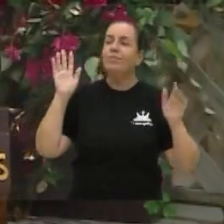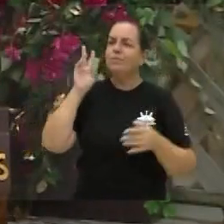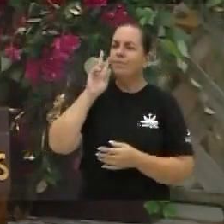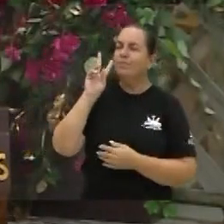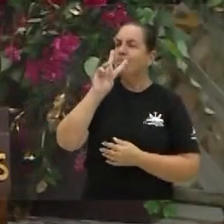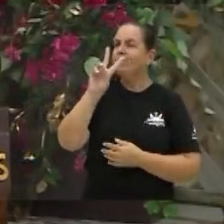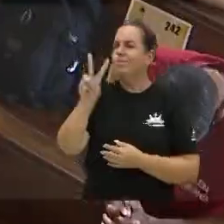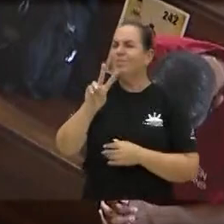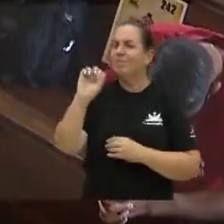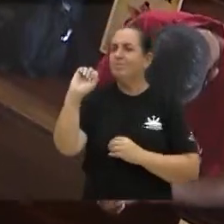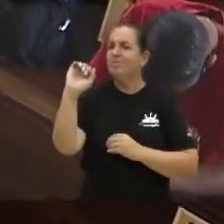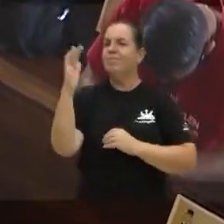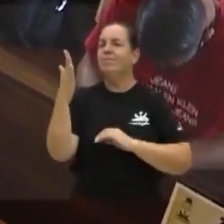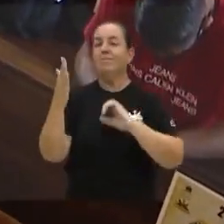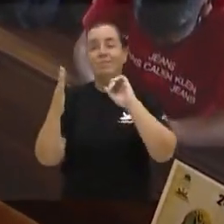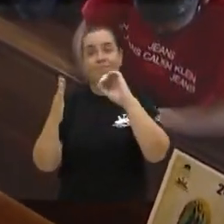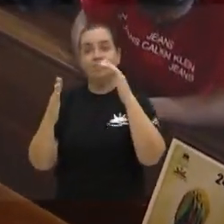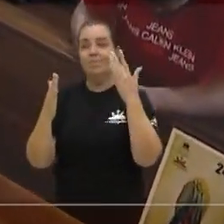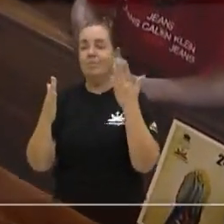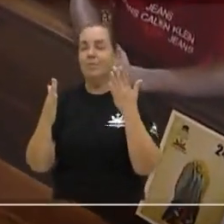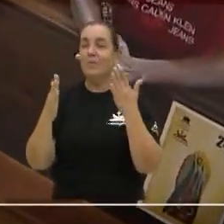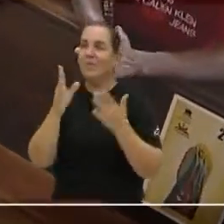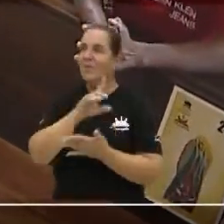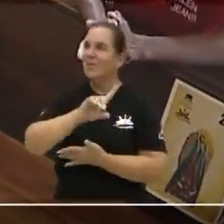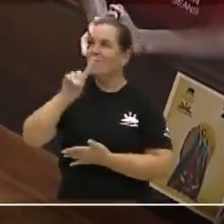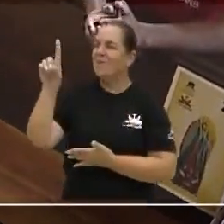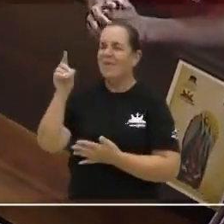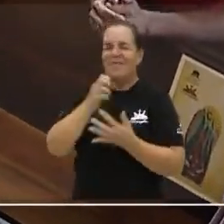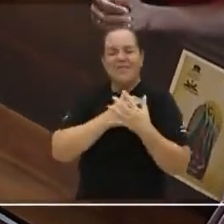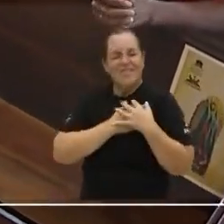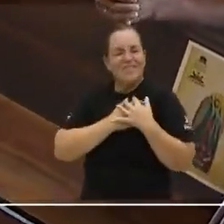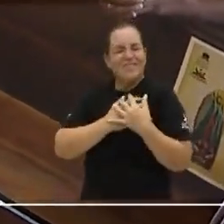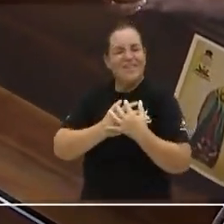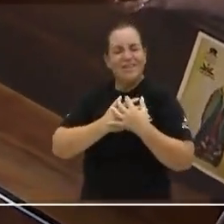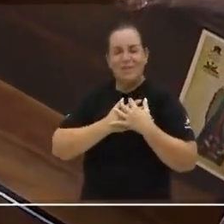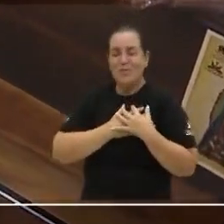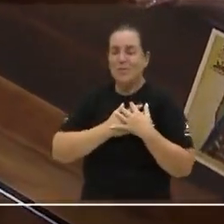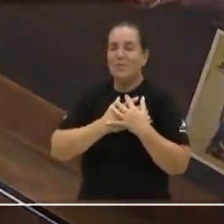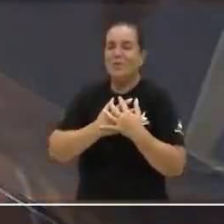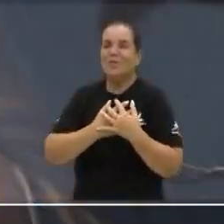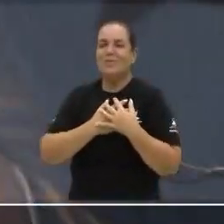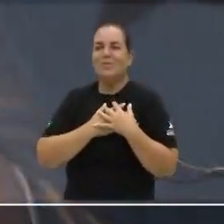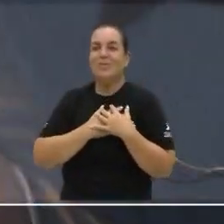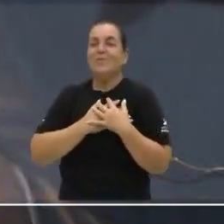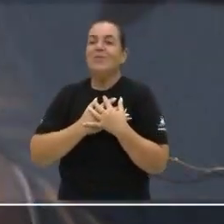vejo sinais de um Deus apaixonado.